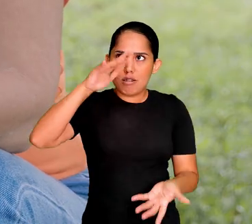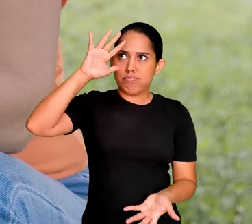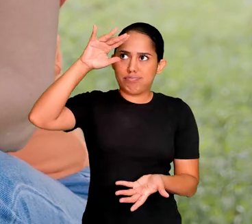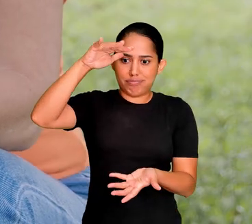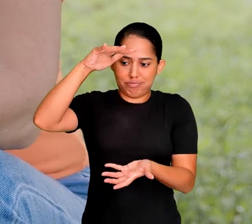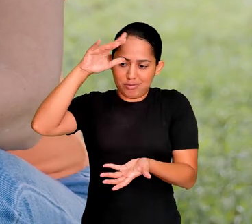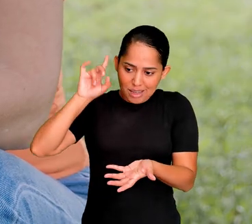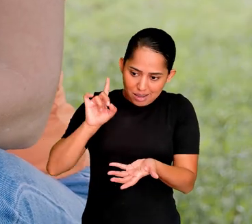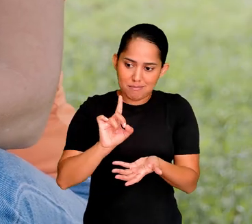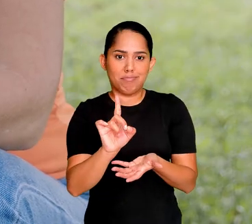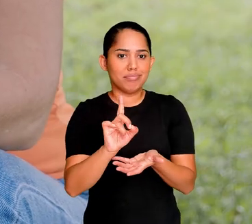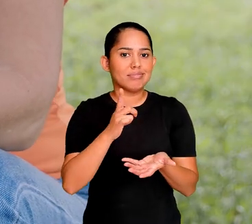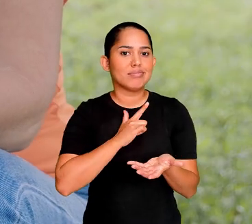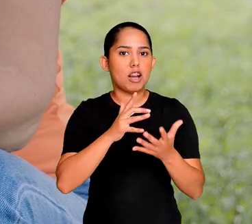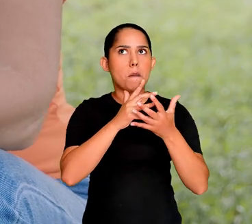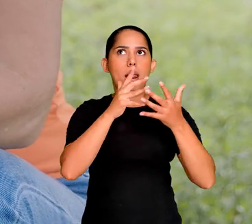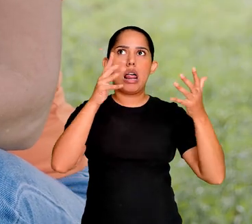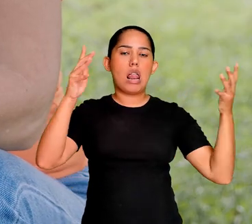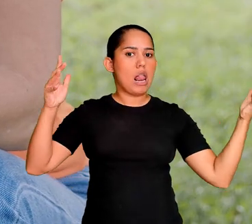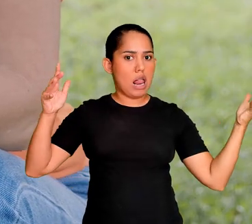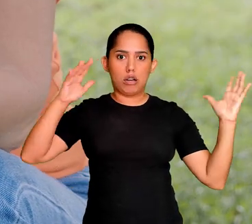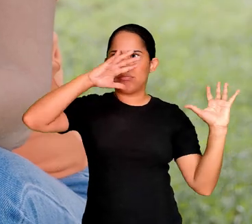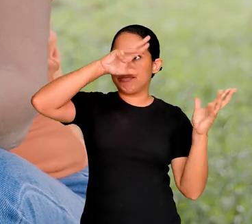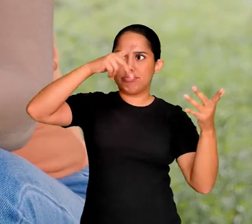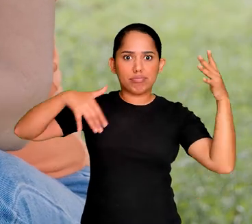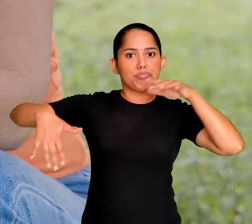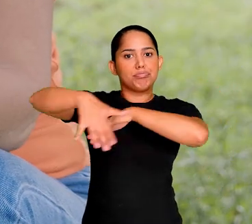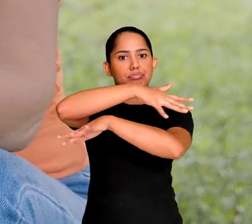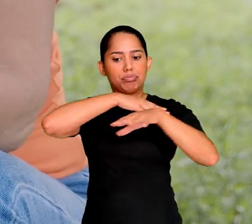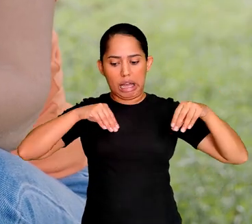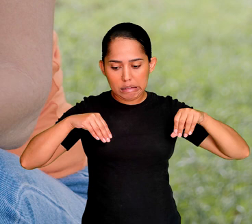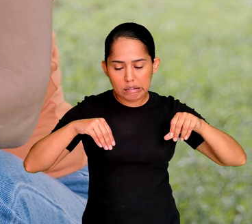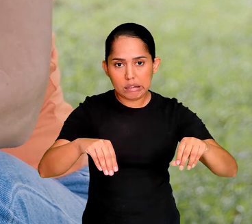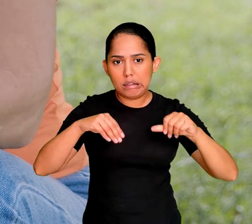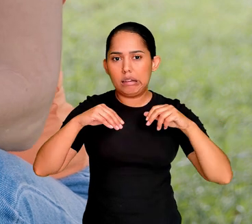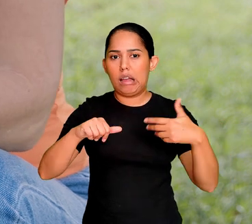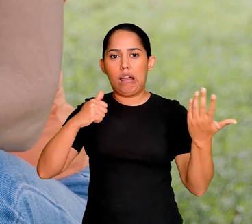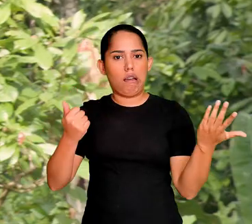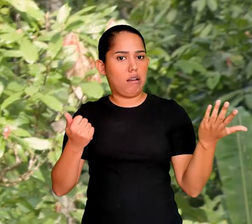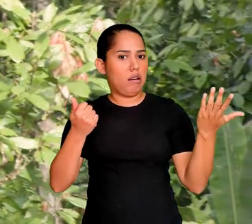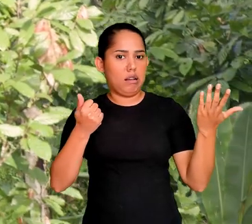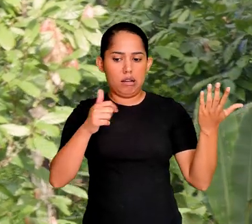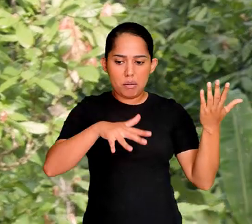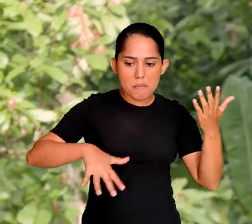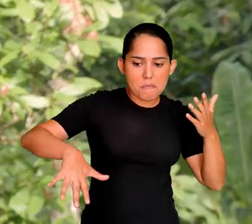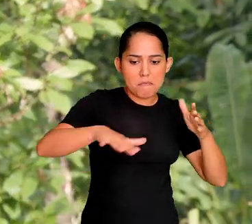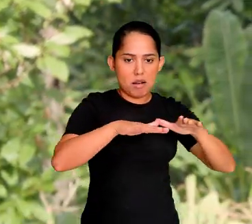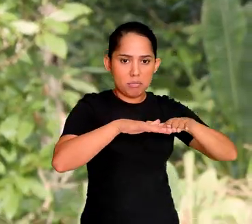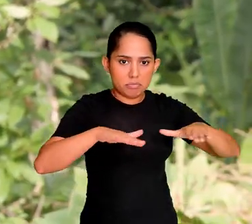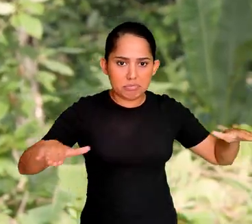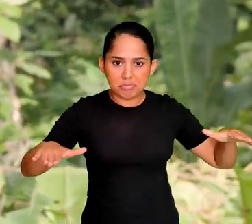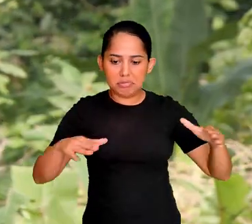essa dimensão gigantesca, né? Que é o universo e terra, solo,